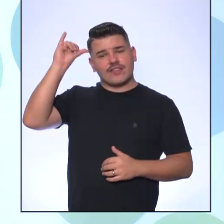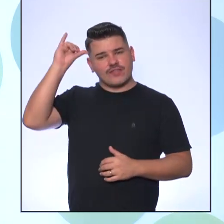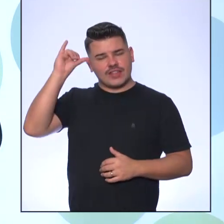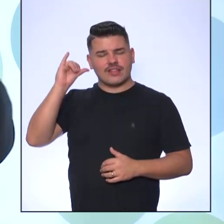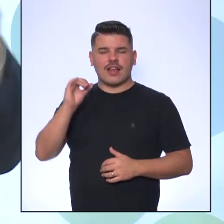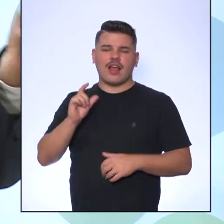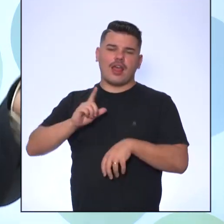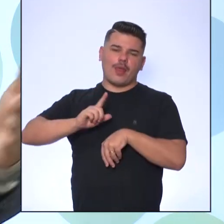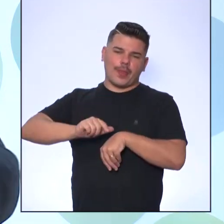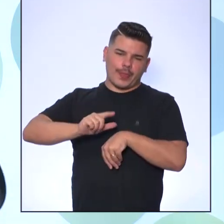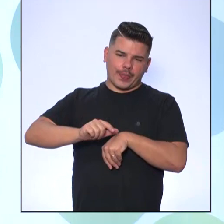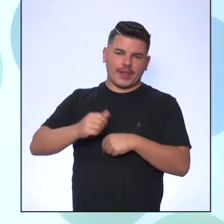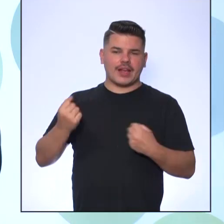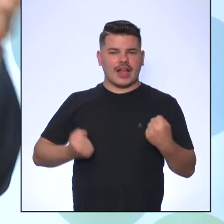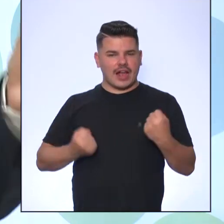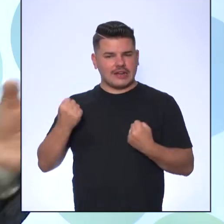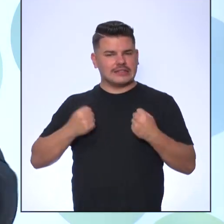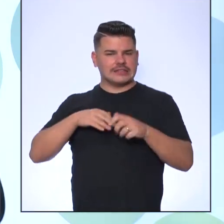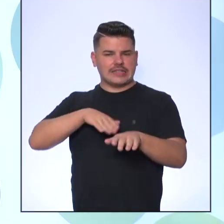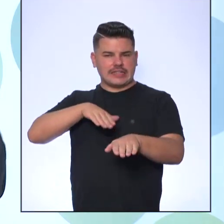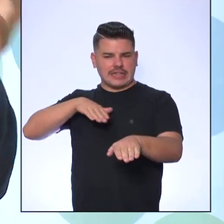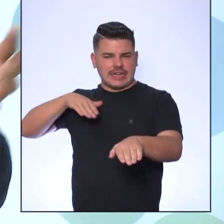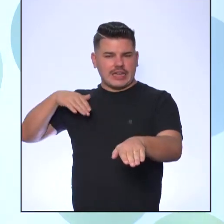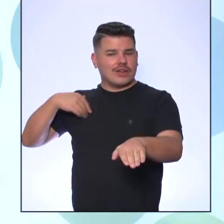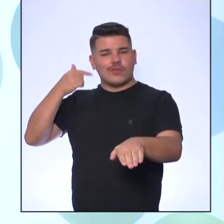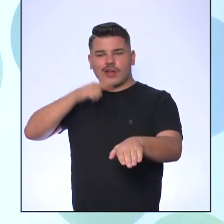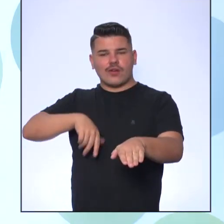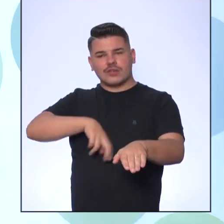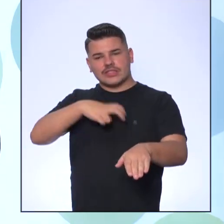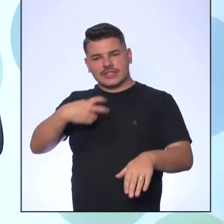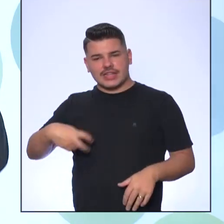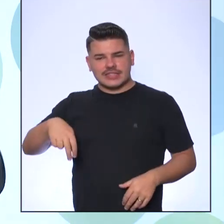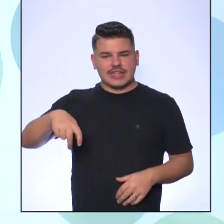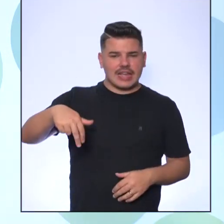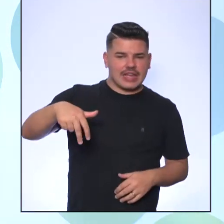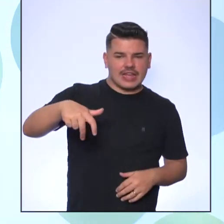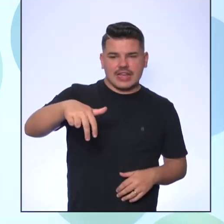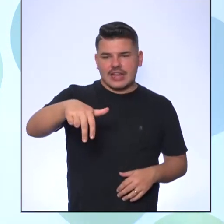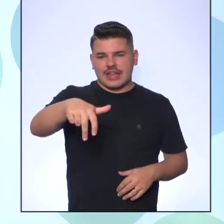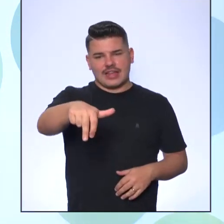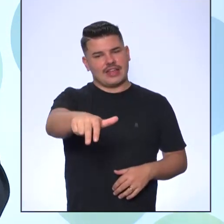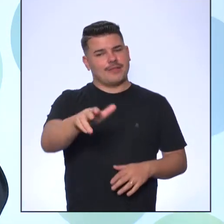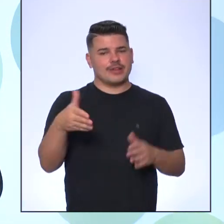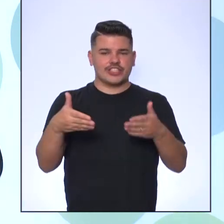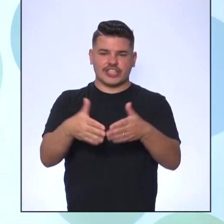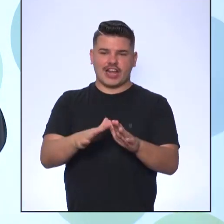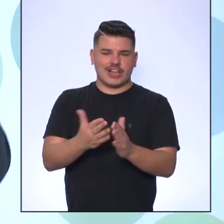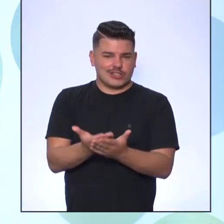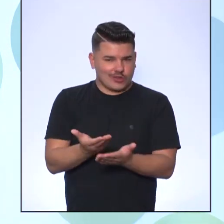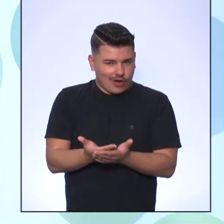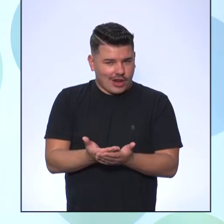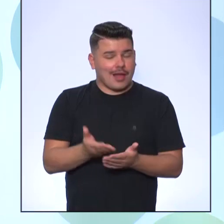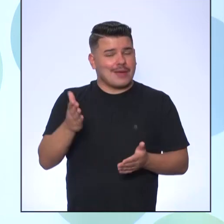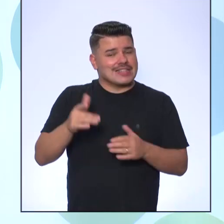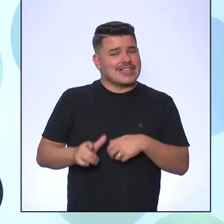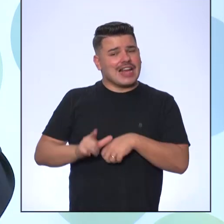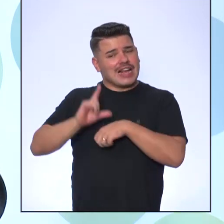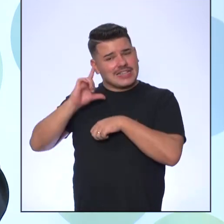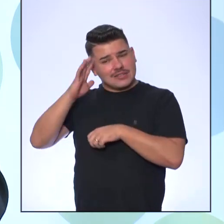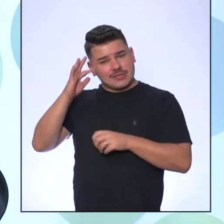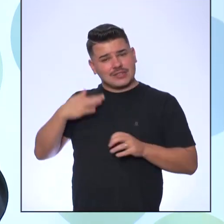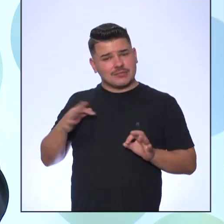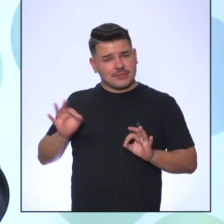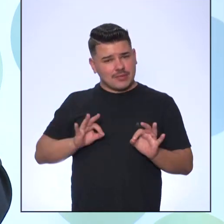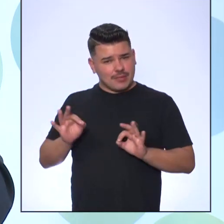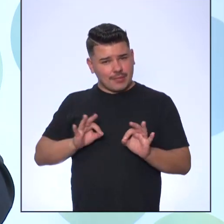aqueles condicionamentos de carros horrorosos, e for o caso, segue a pé, mas enfim, planeje a sua ida